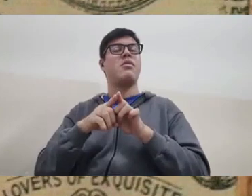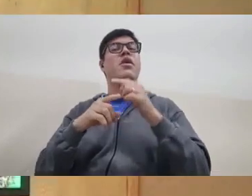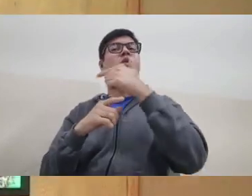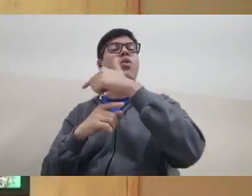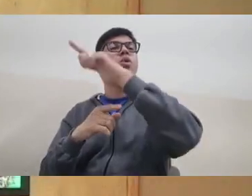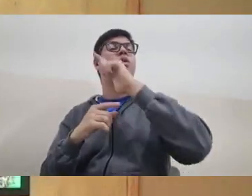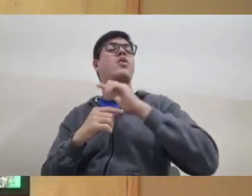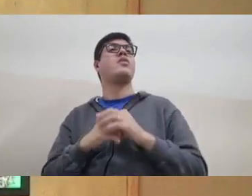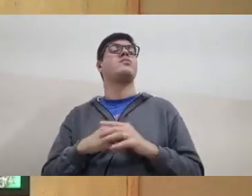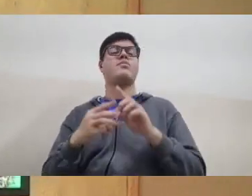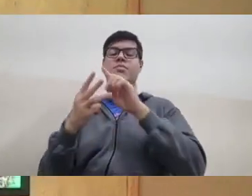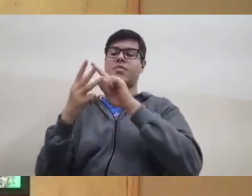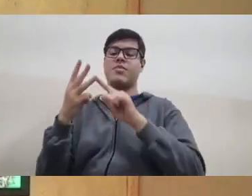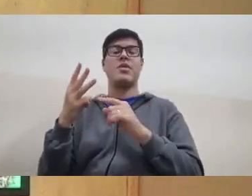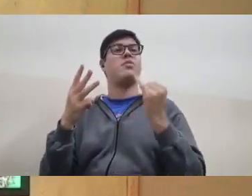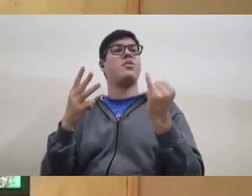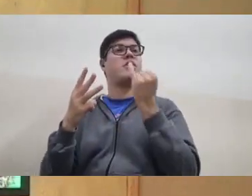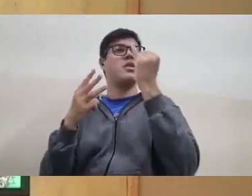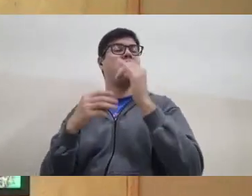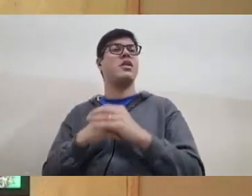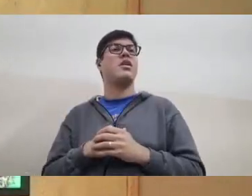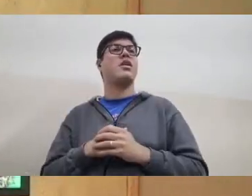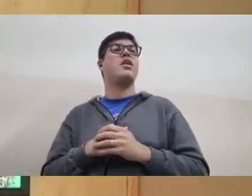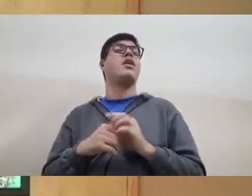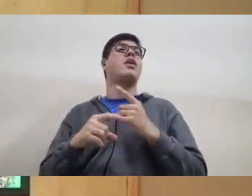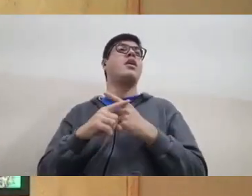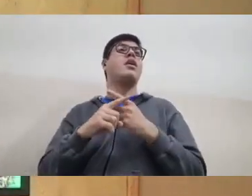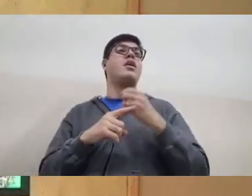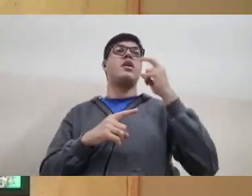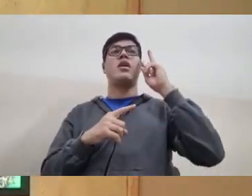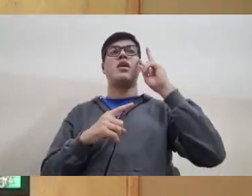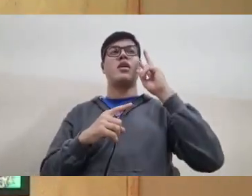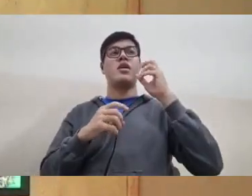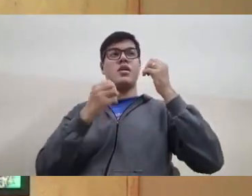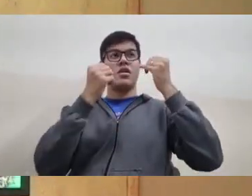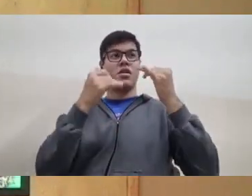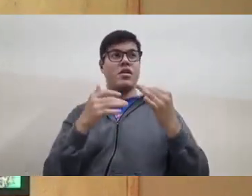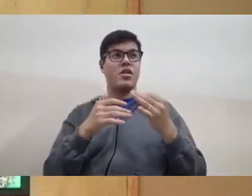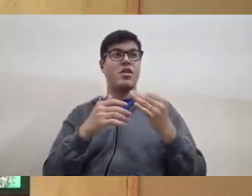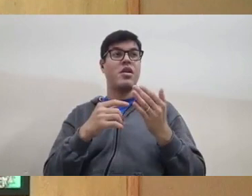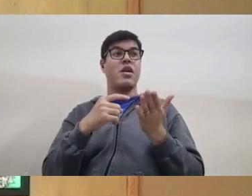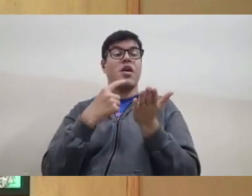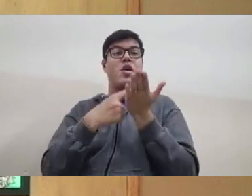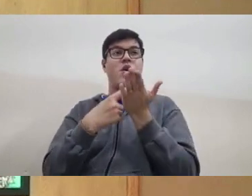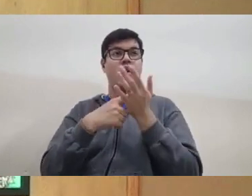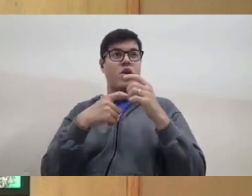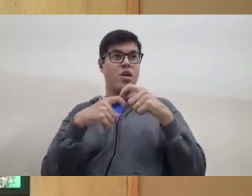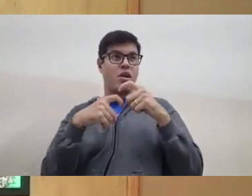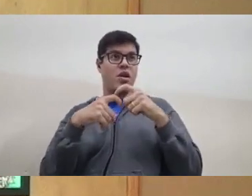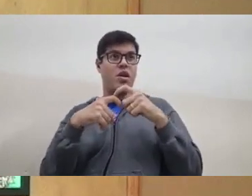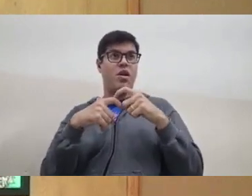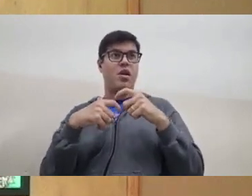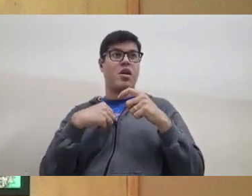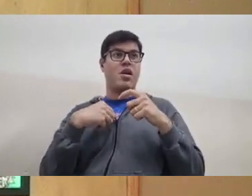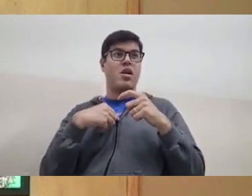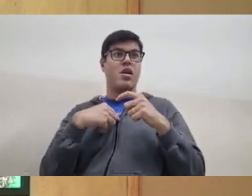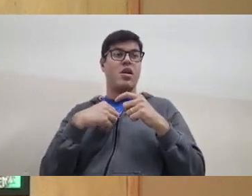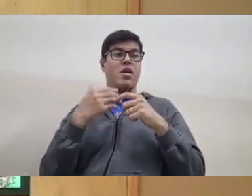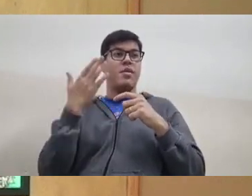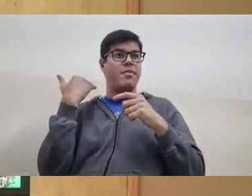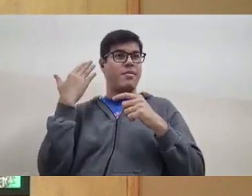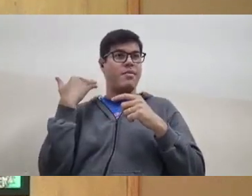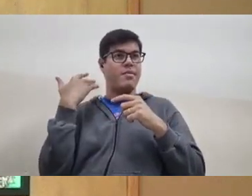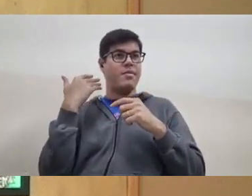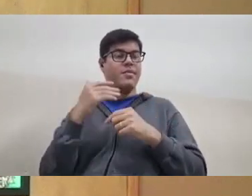sabe porque na história para ser rapidinho o convênio médico eu fechei